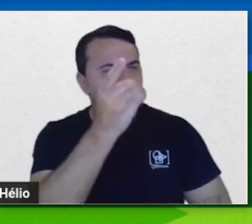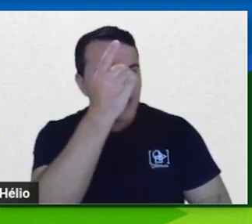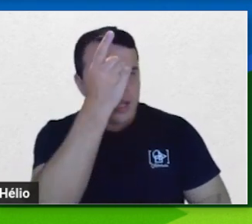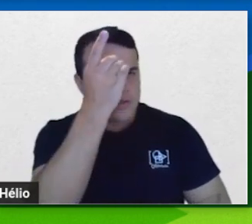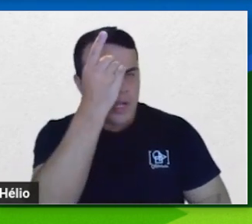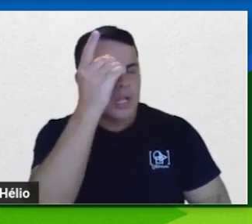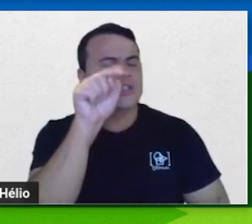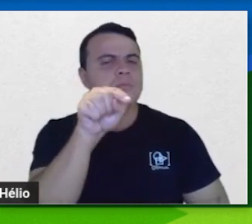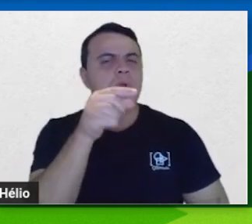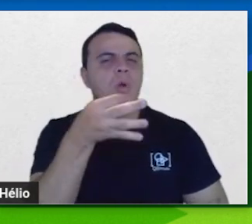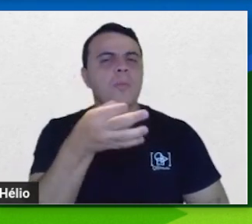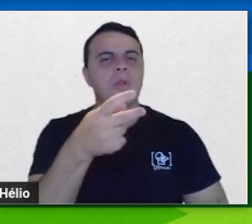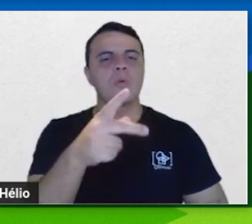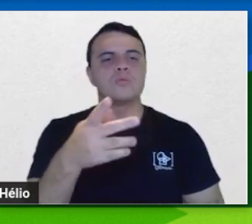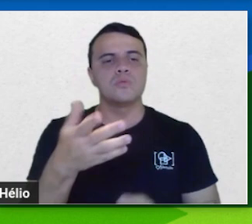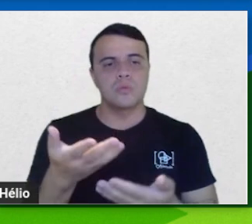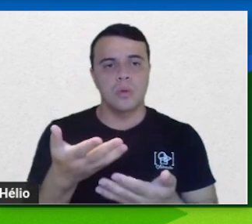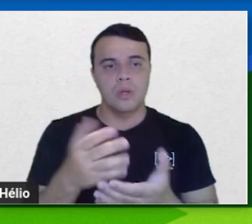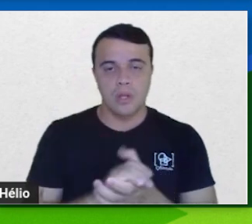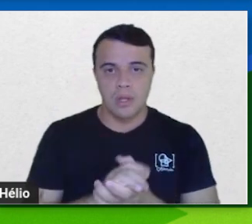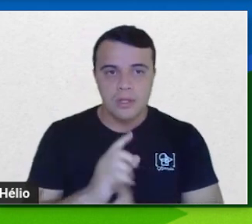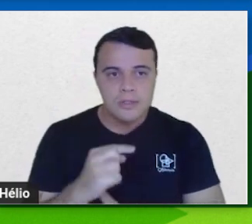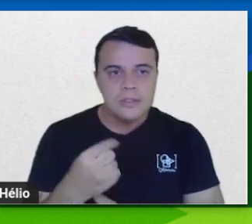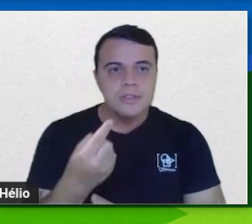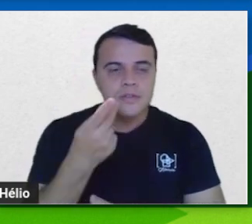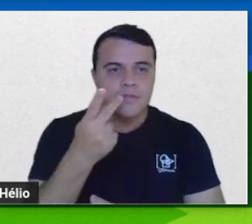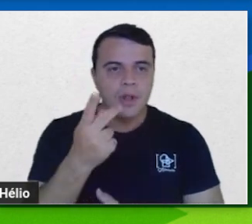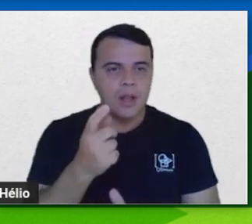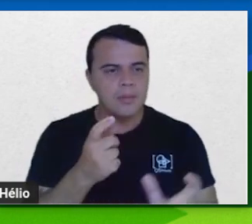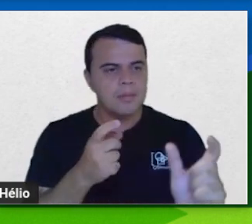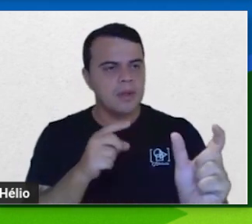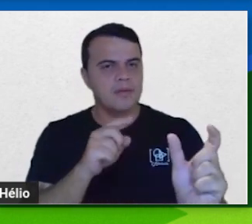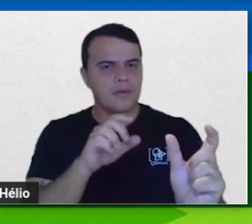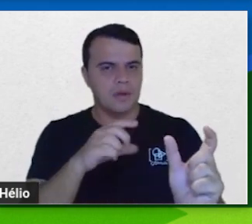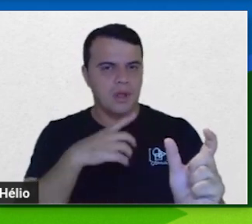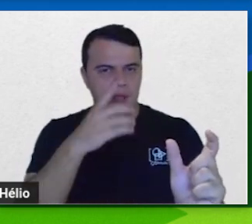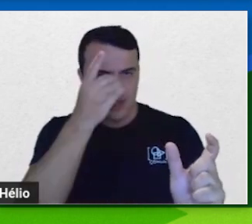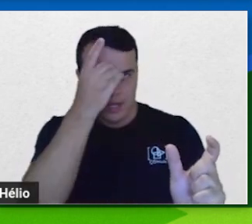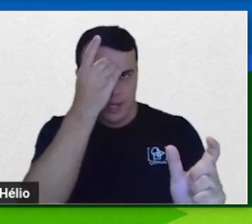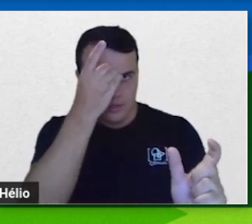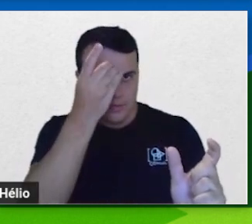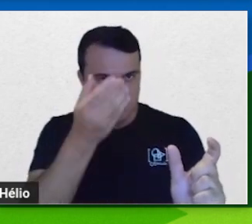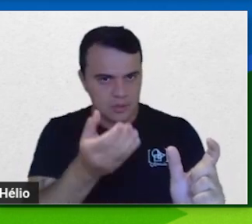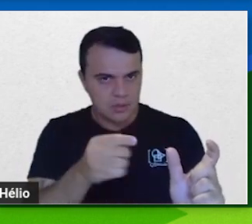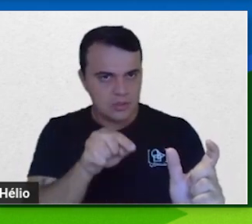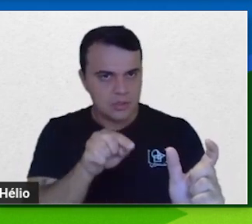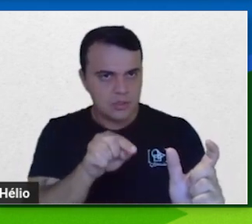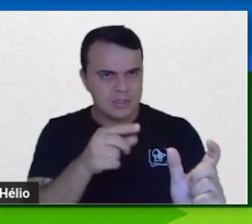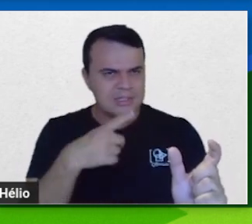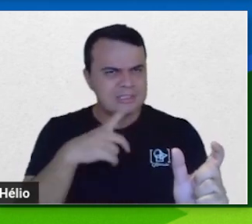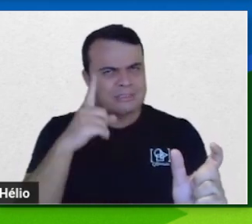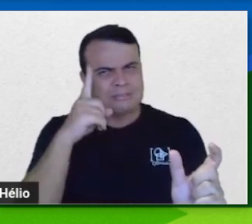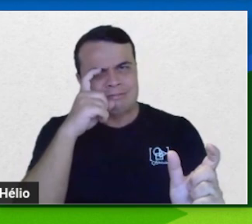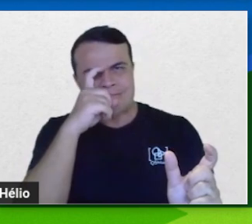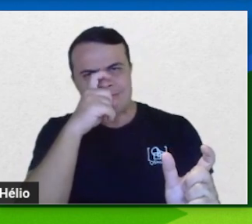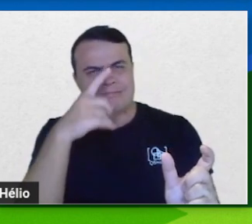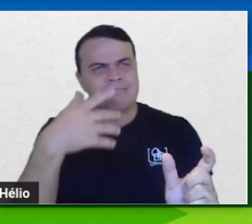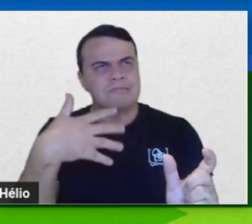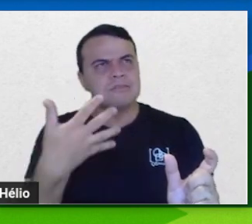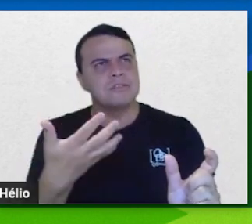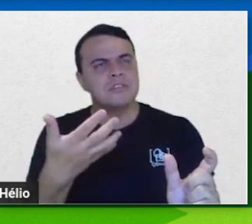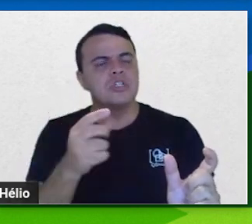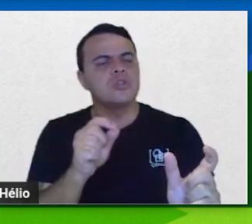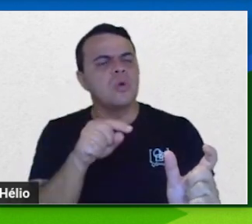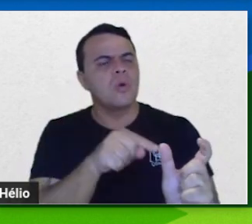para você? Quando a gente fala essa palavra, criatividade, é um bicho de 7 cabeças? O que